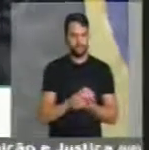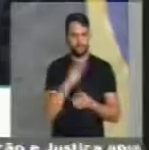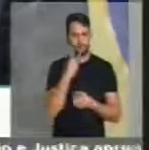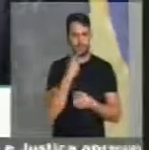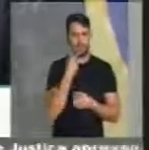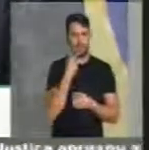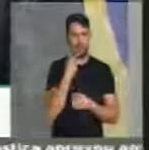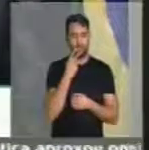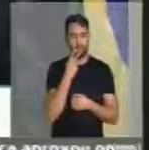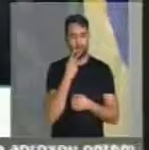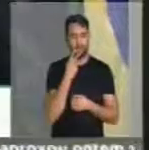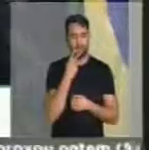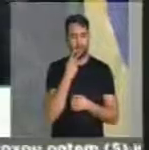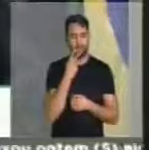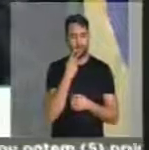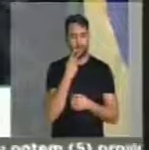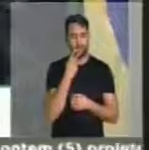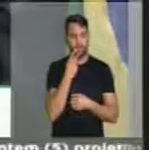Fala-se